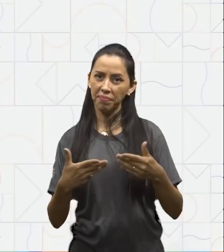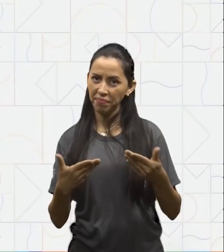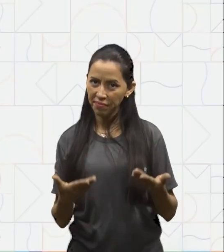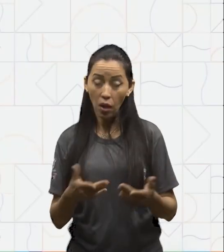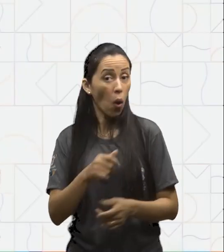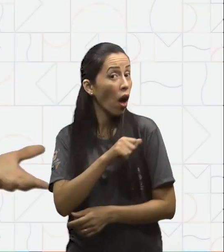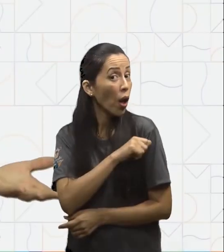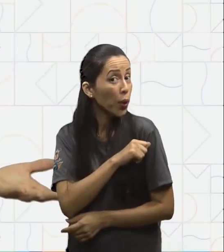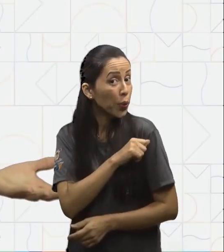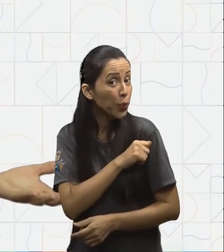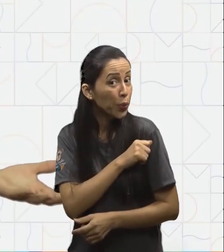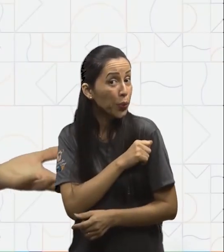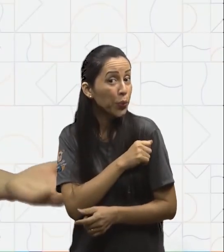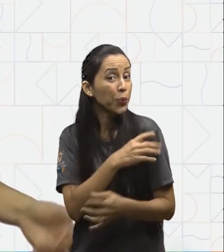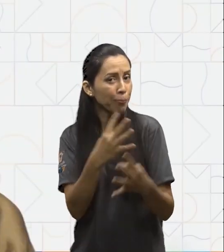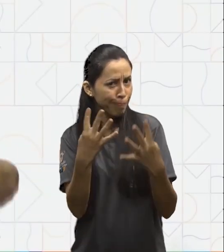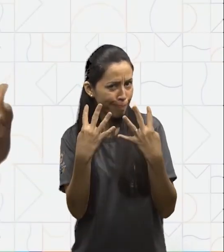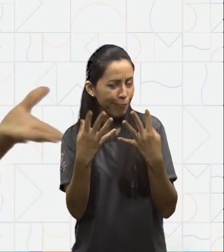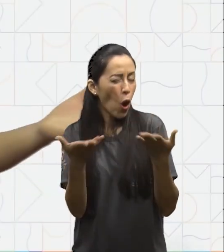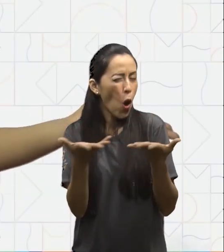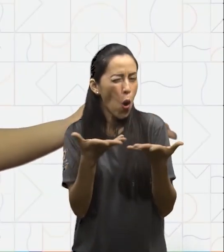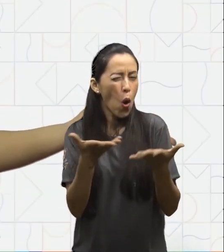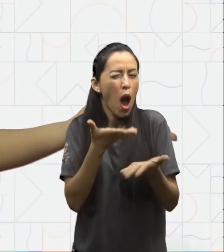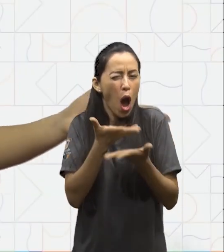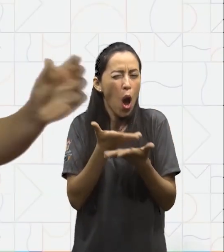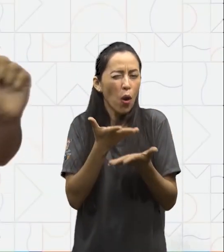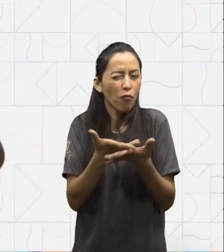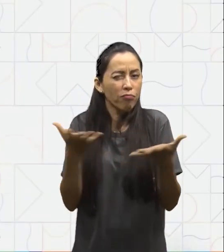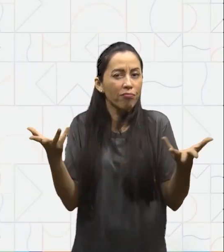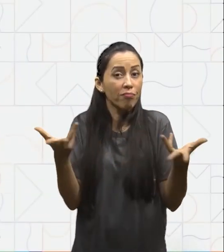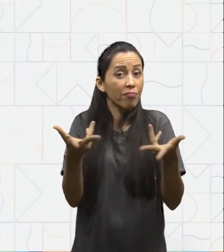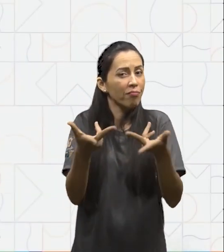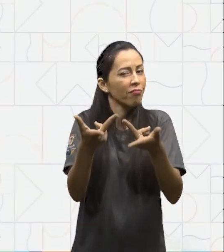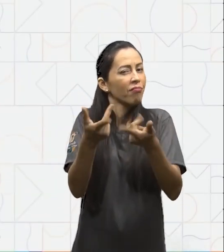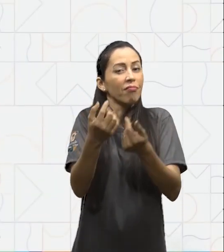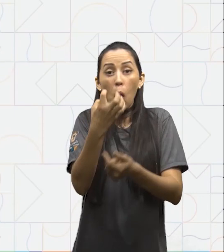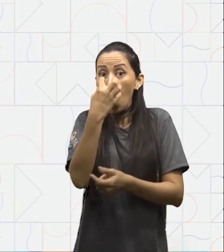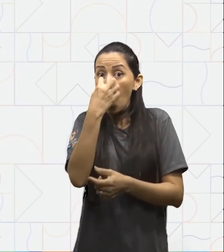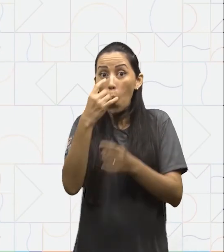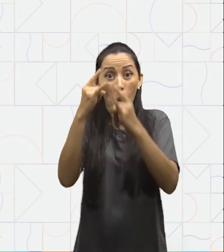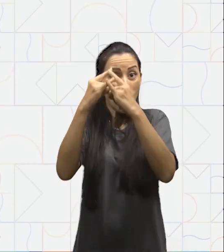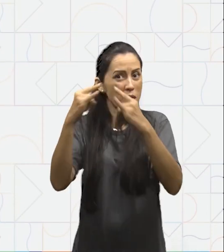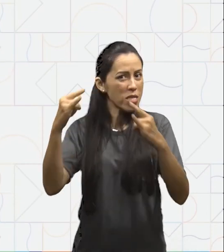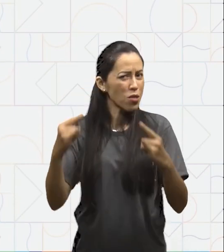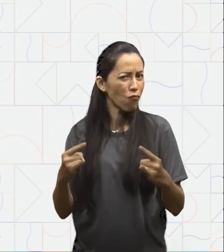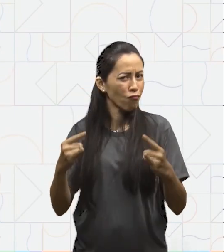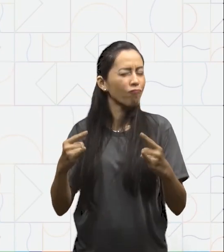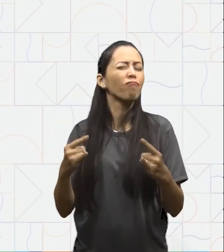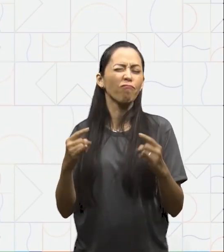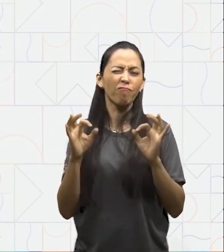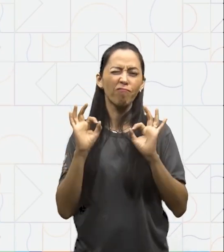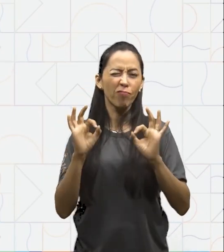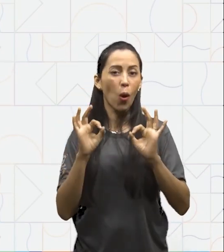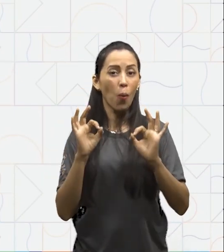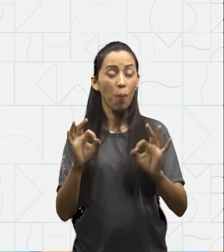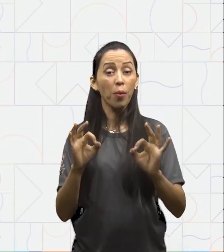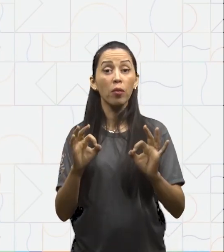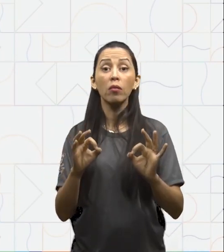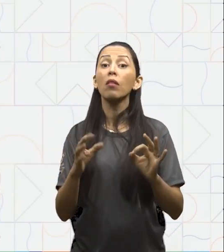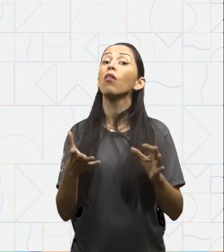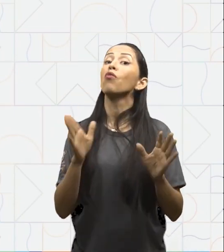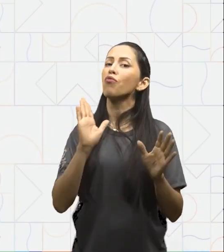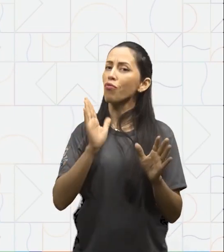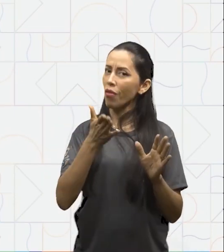Querido aluno, hoje nossa aula foi respeitável. Nosso circo foi demais. Em clima de